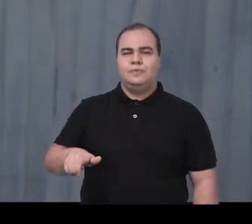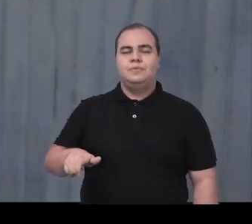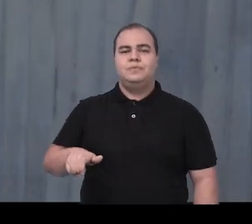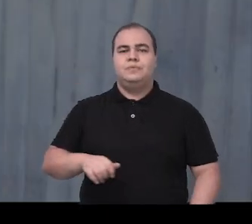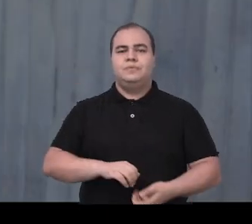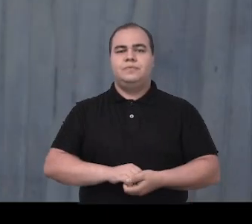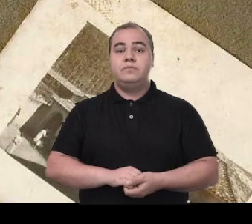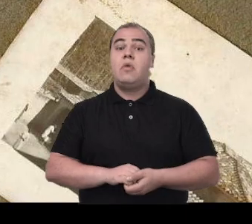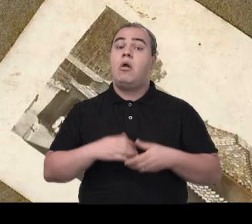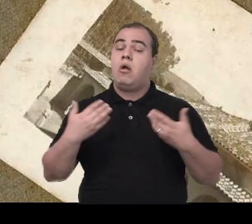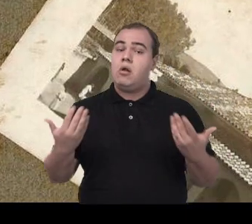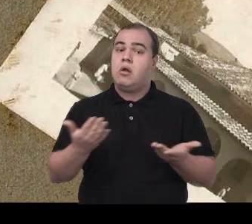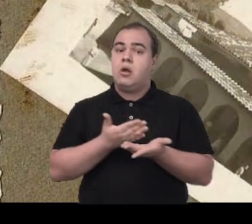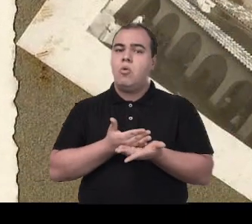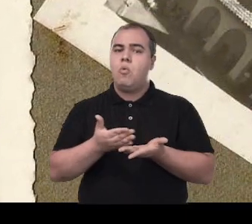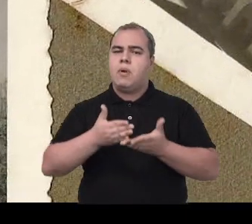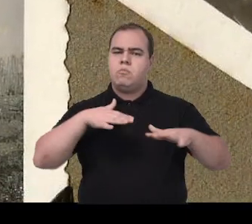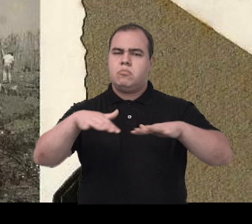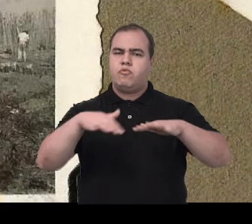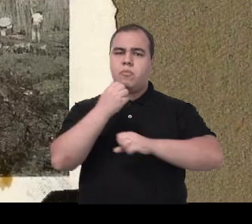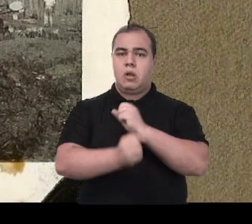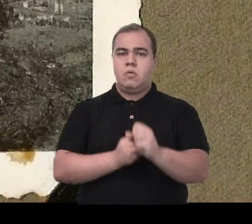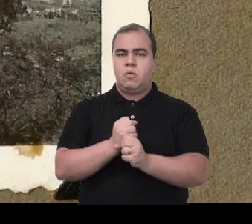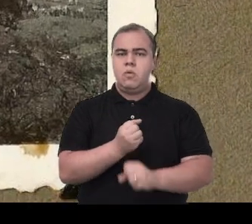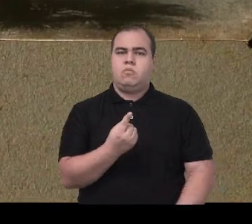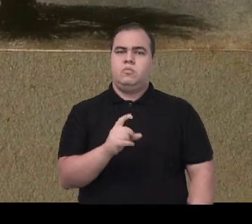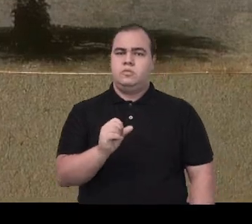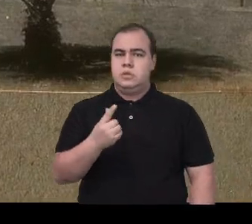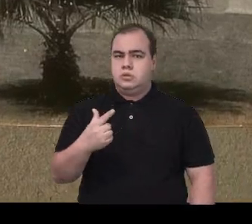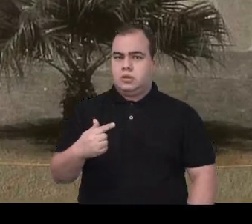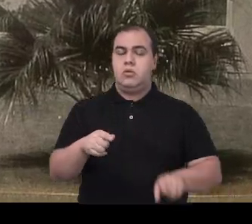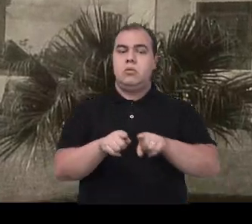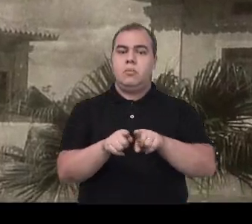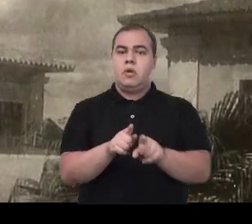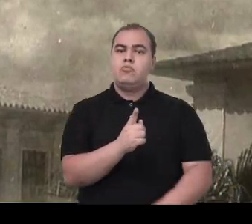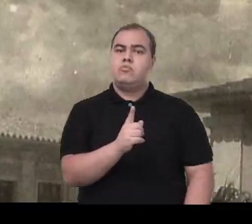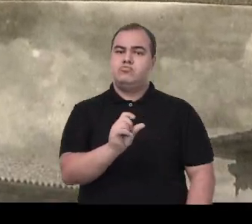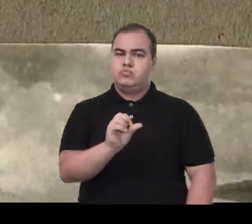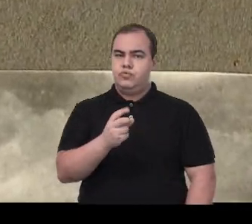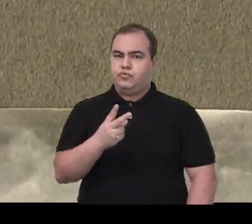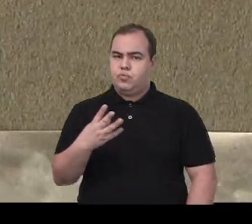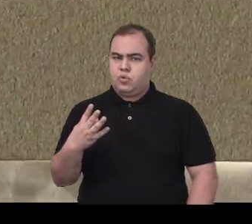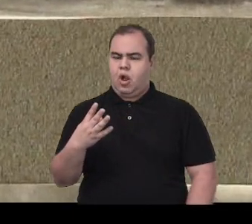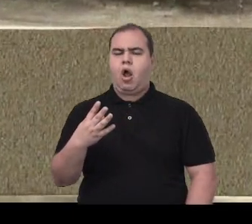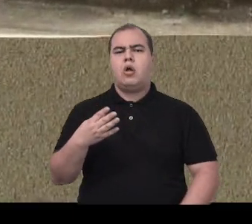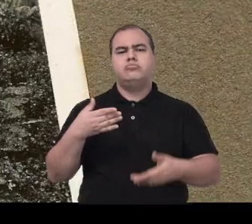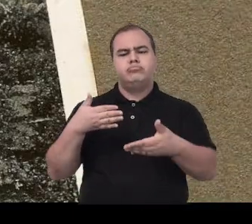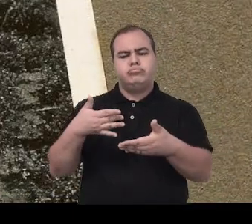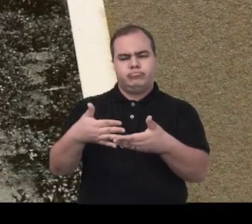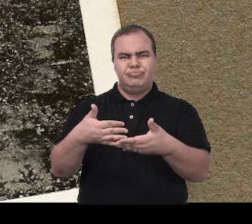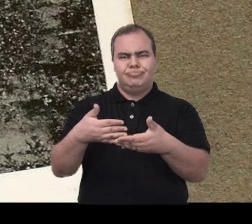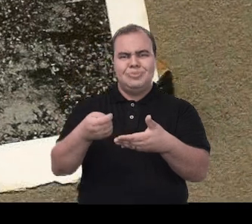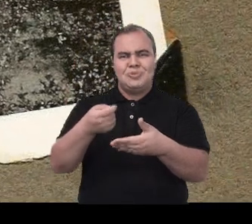necessidade do sujeito. Ela começa o movimento todo em 1917 e em 1924, assim,